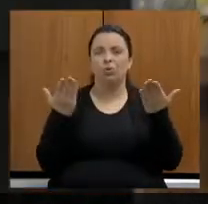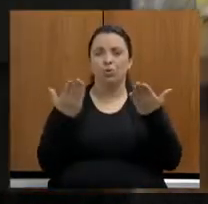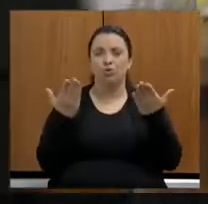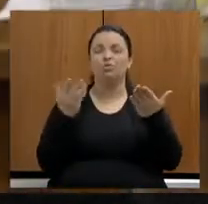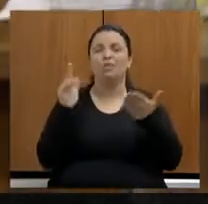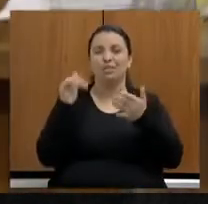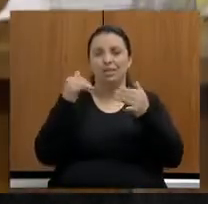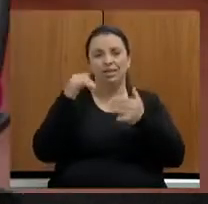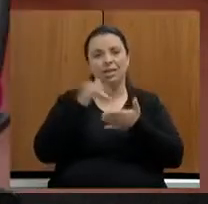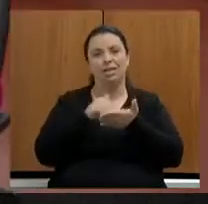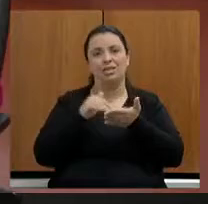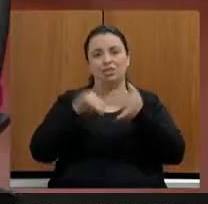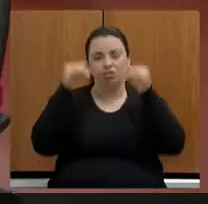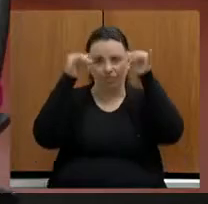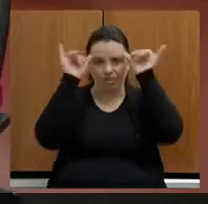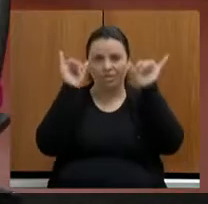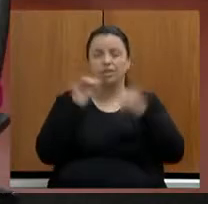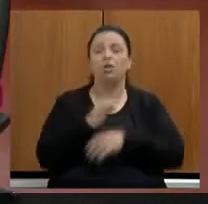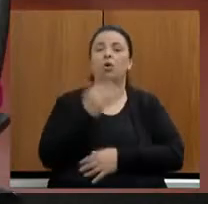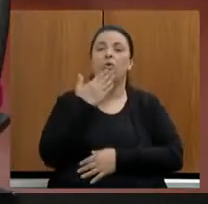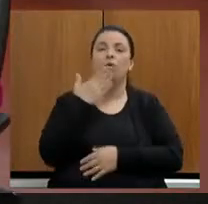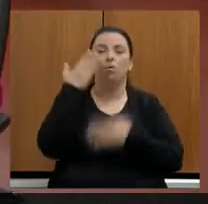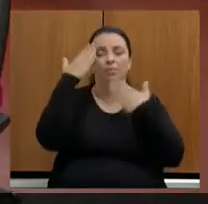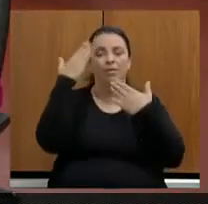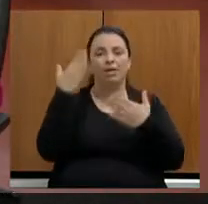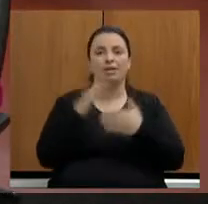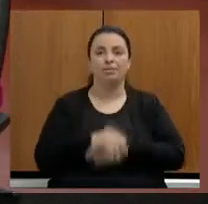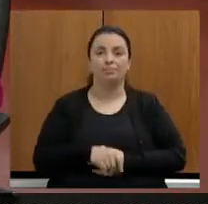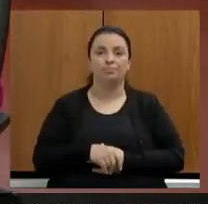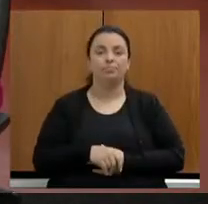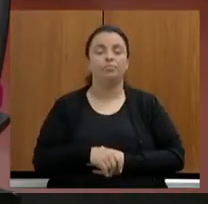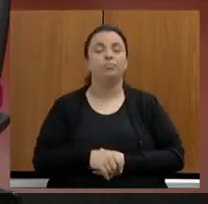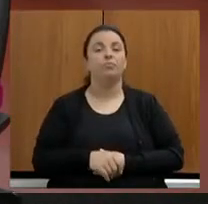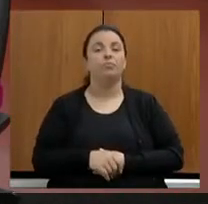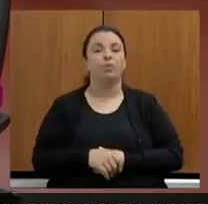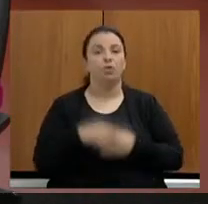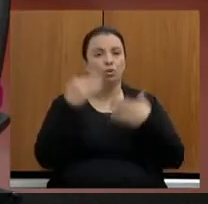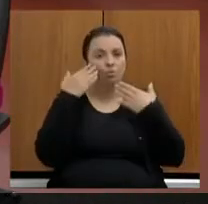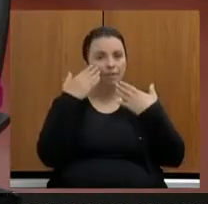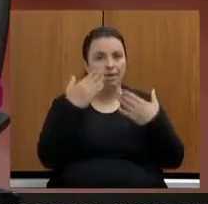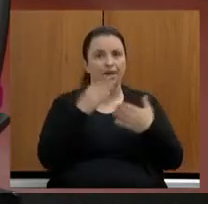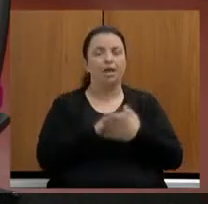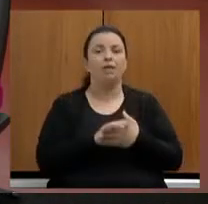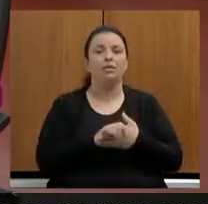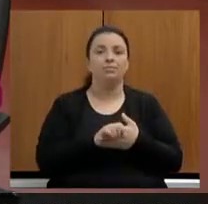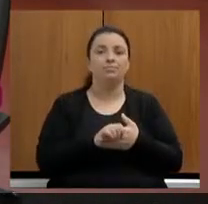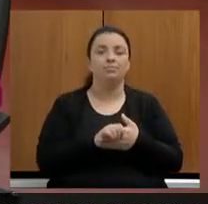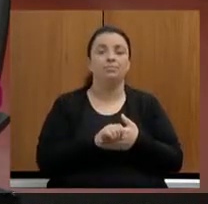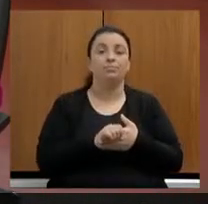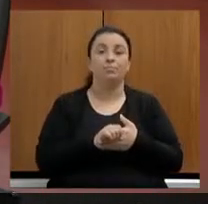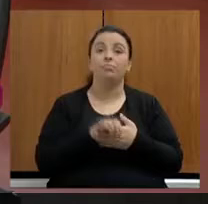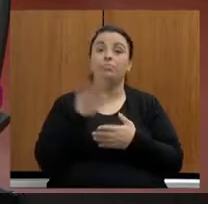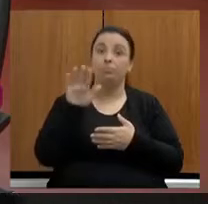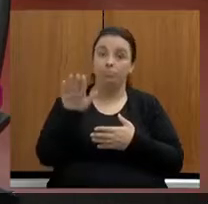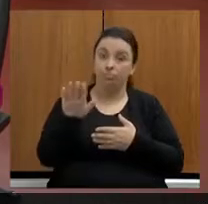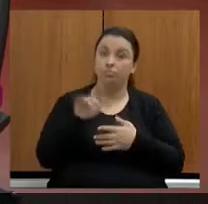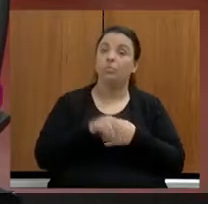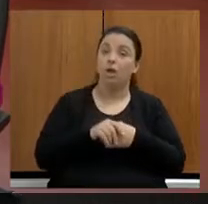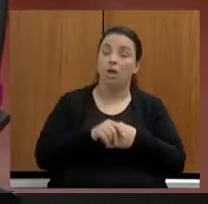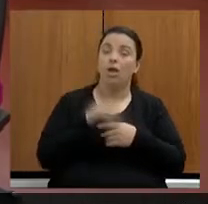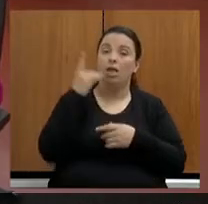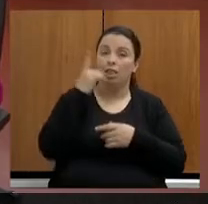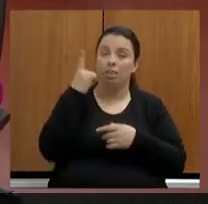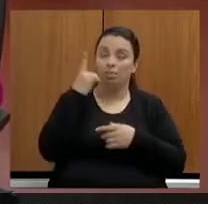secretaria de fazenda muito obrigada ó bom obrigada secretária viu o deputado Gustavo Valadares nós fizemos um